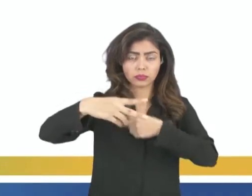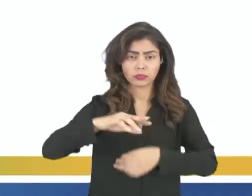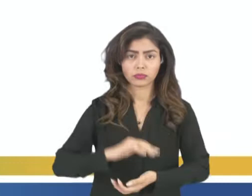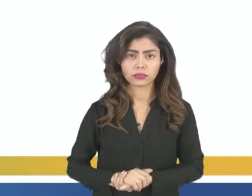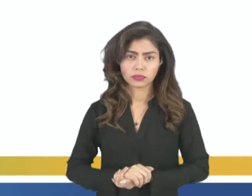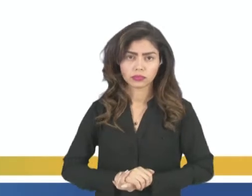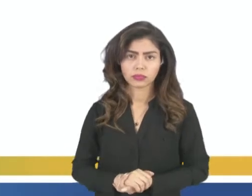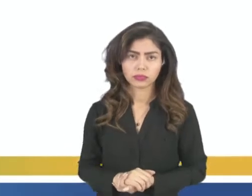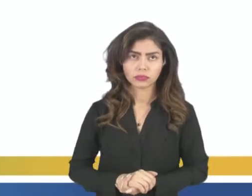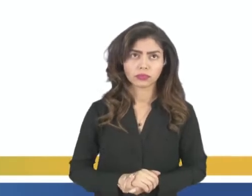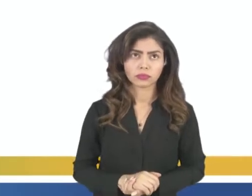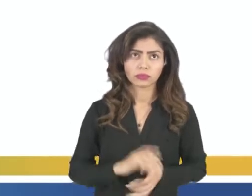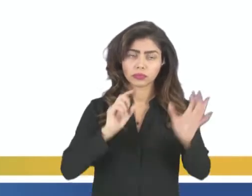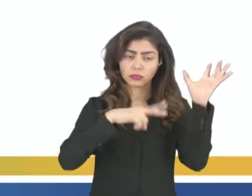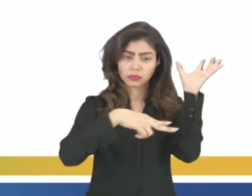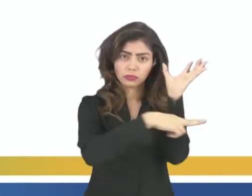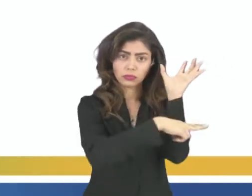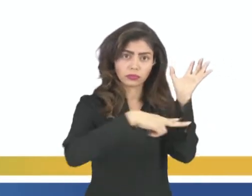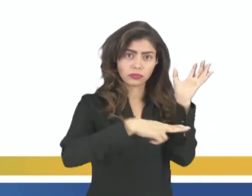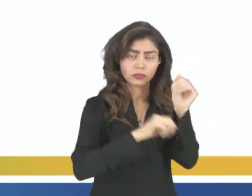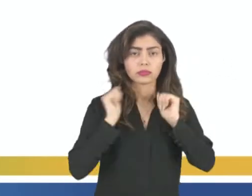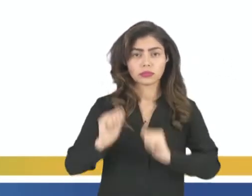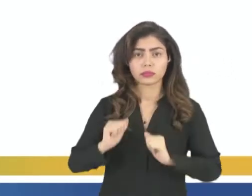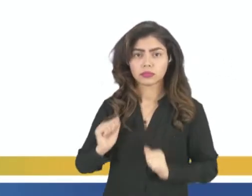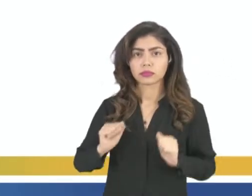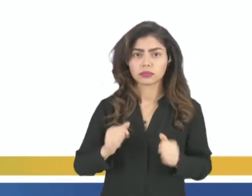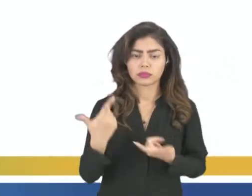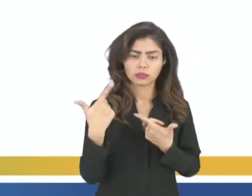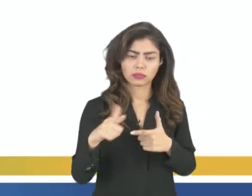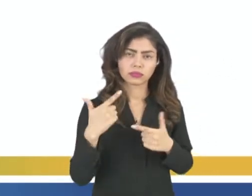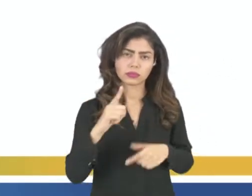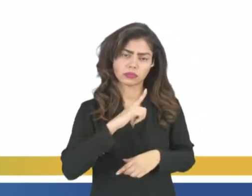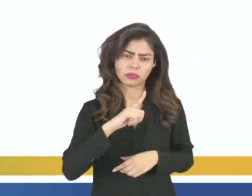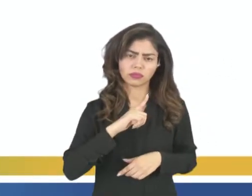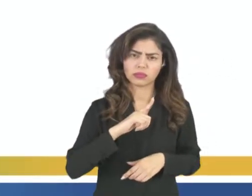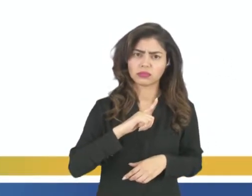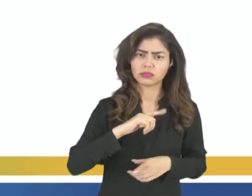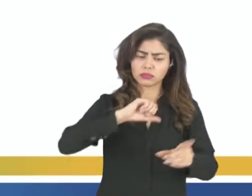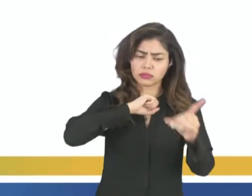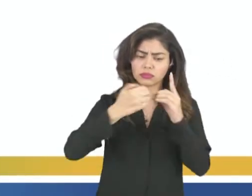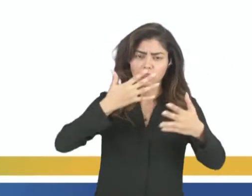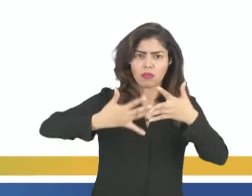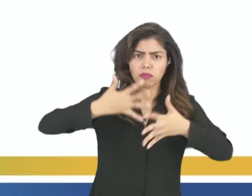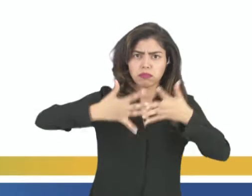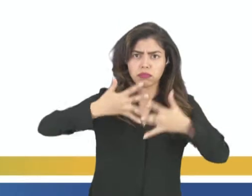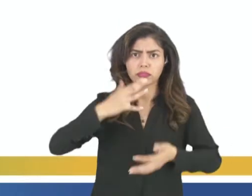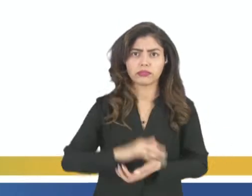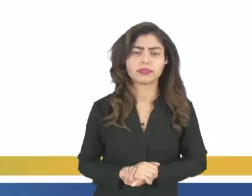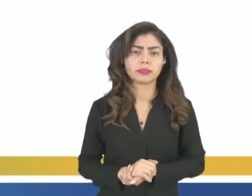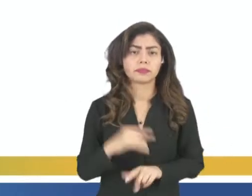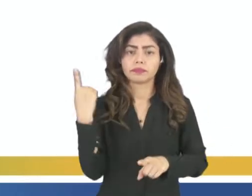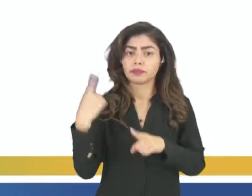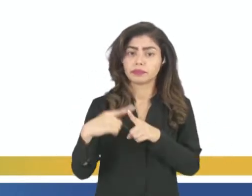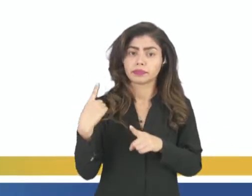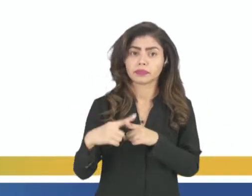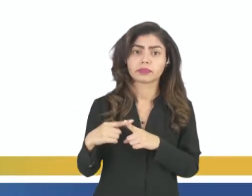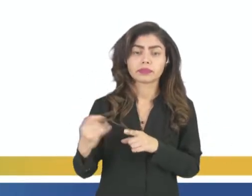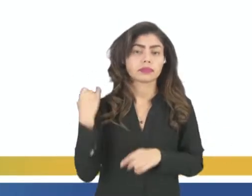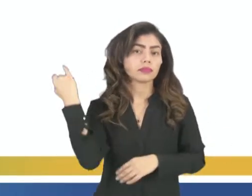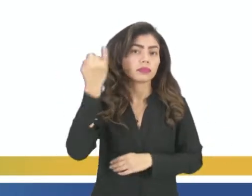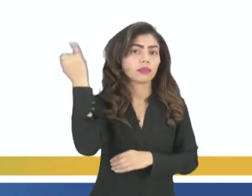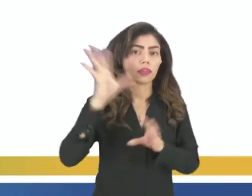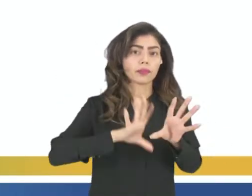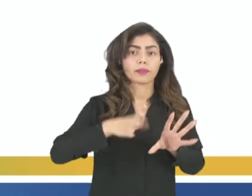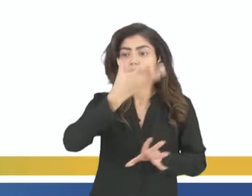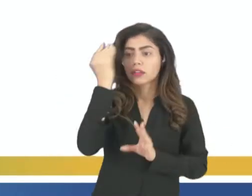Portanto, o êxodo rural pode gerar transtornos para a sociedade, principalmente para as pessoas que deixaram